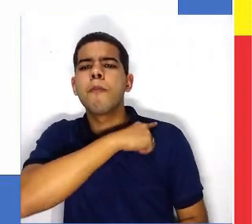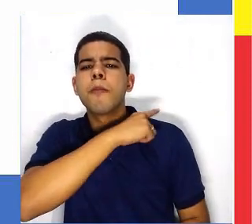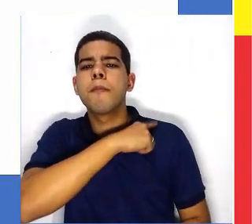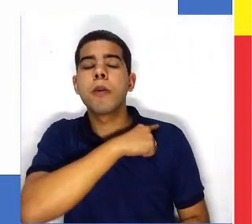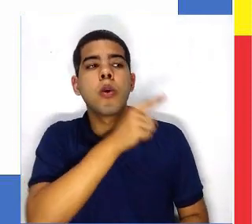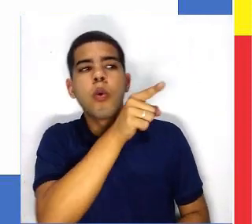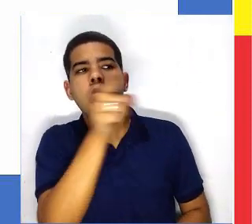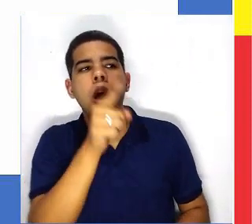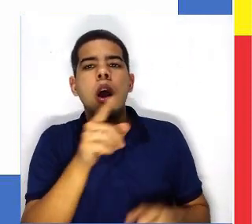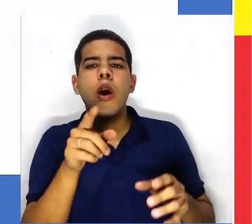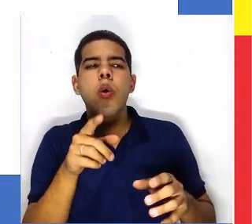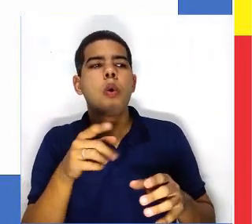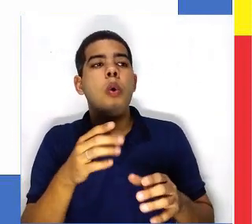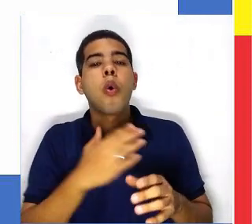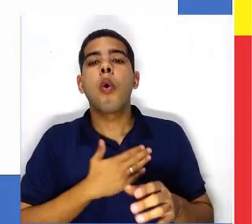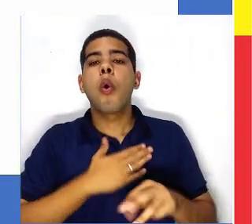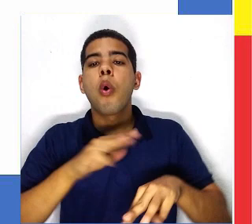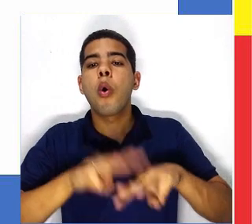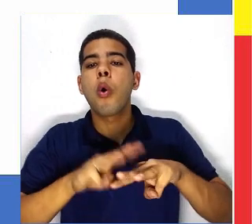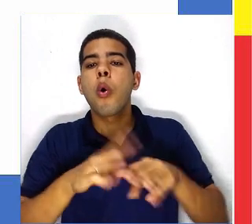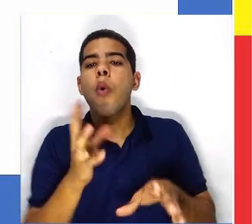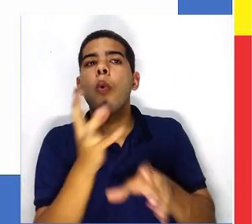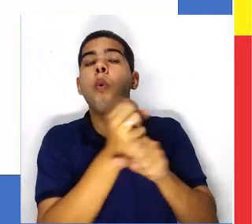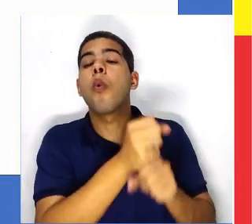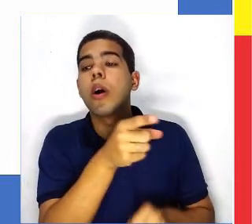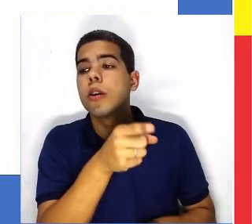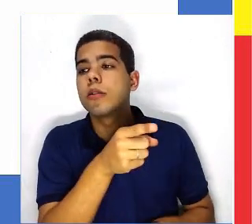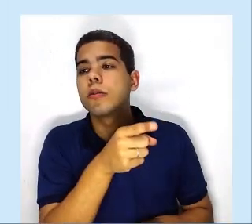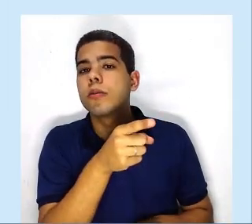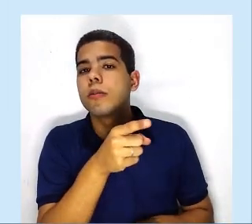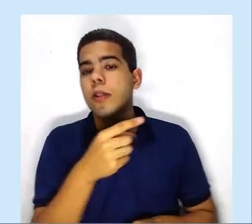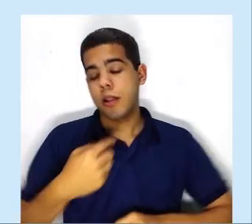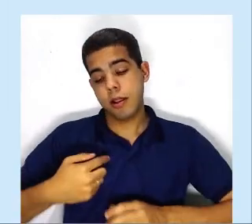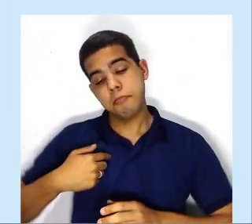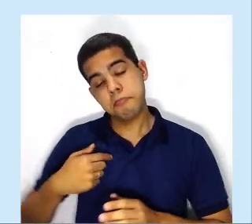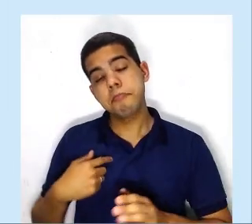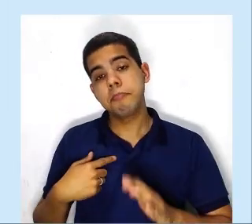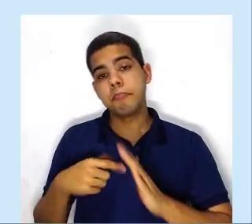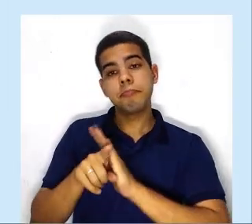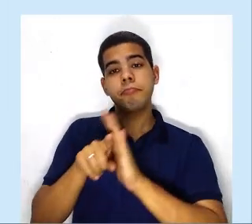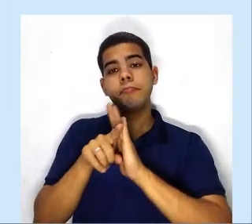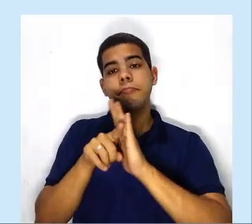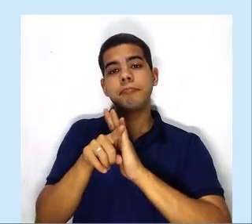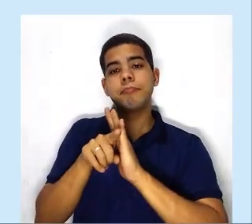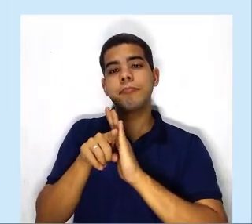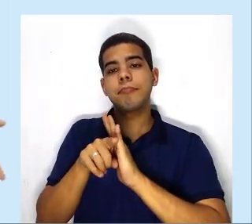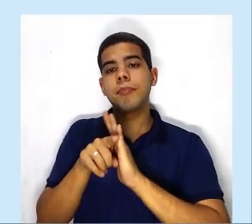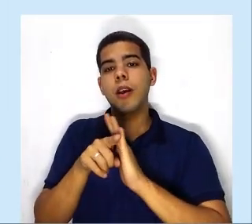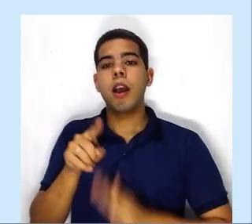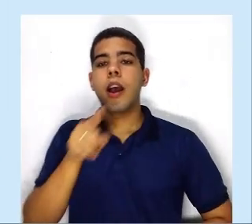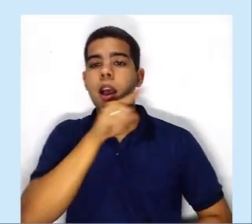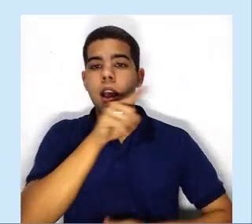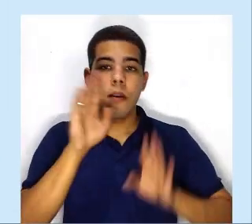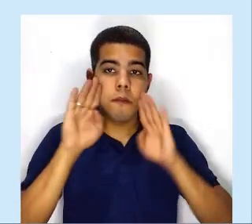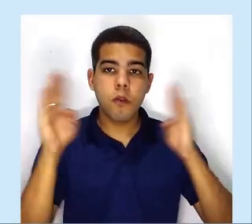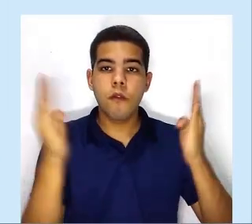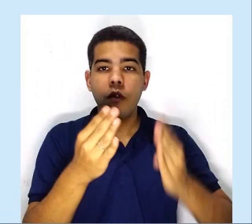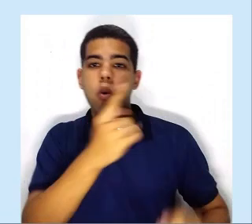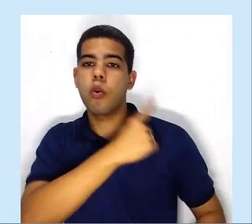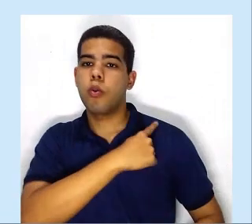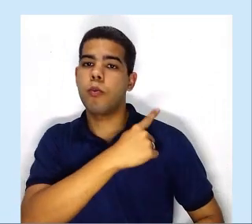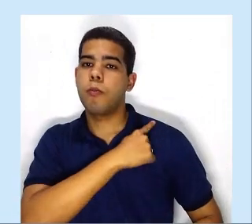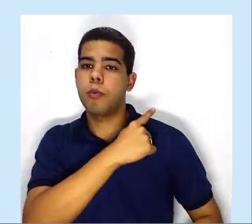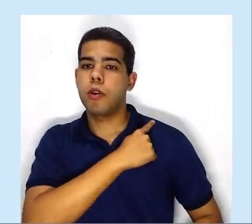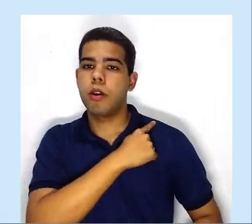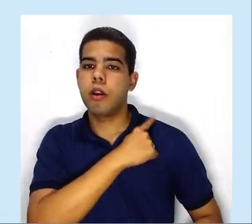médio gostam de matemática. Vamos ver aí qual foi o resultado? Minha pesquisa teve como alvo os alunos do primeiro ano do